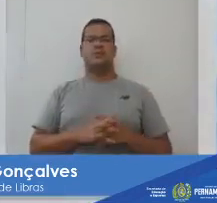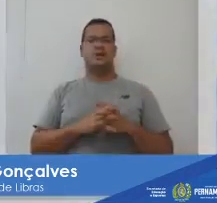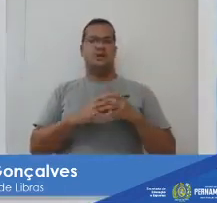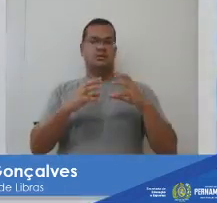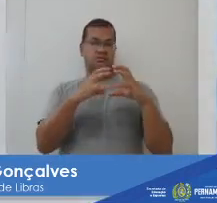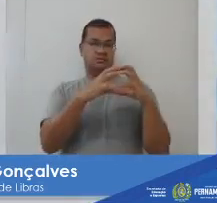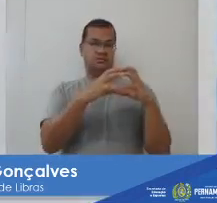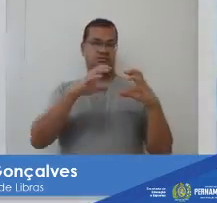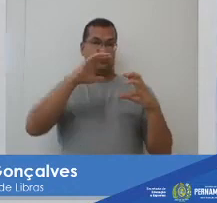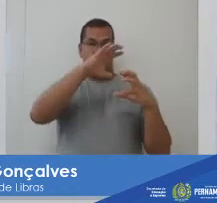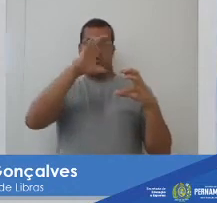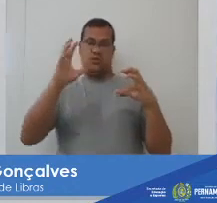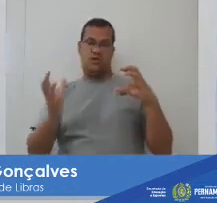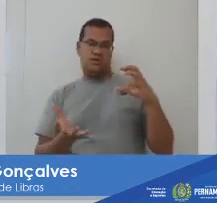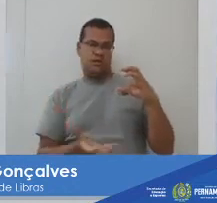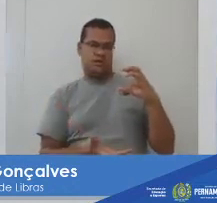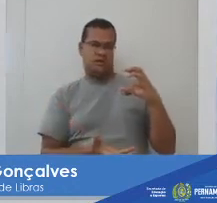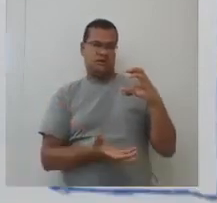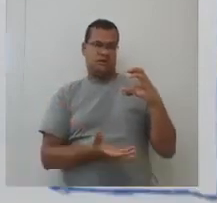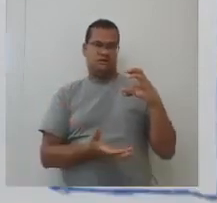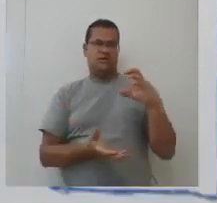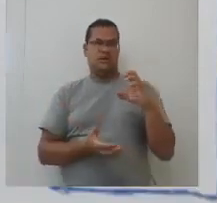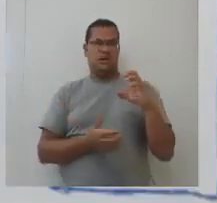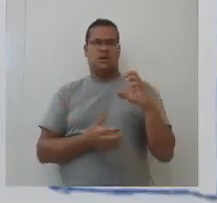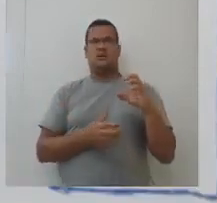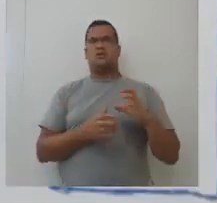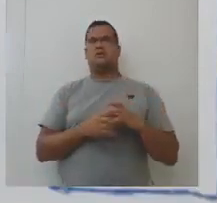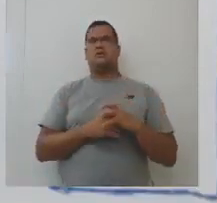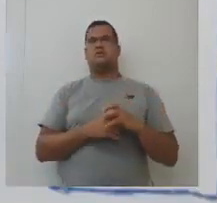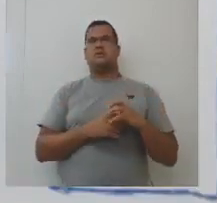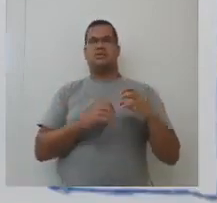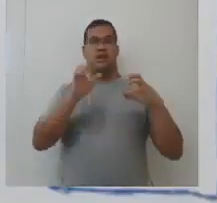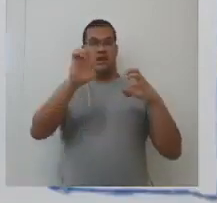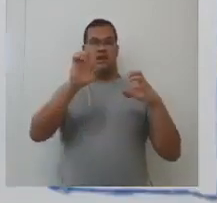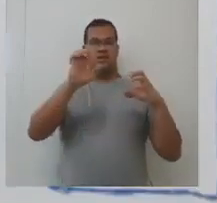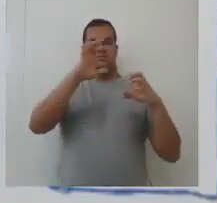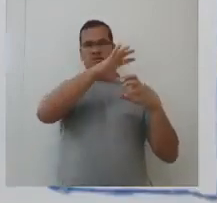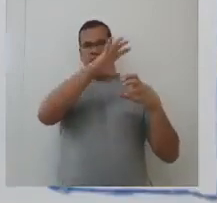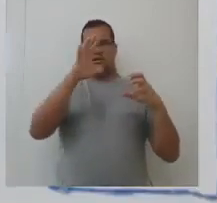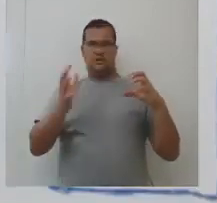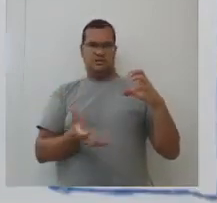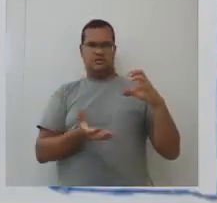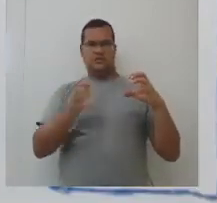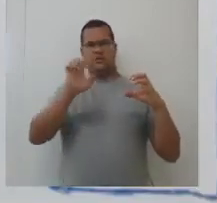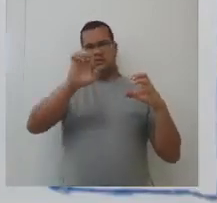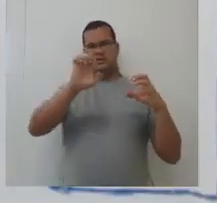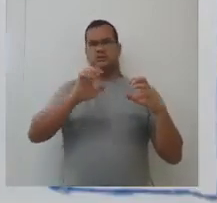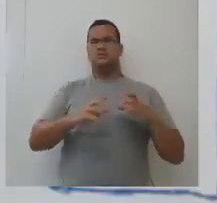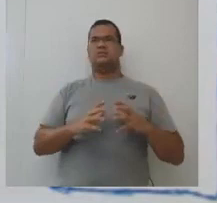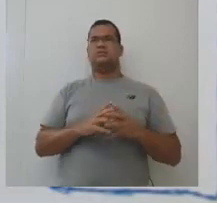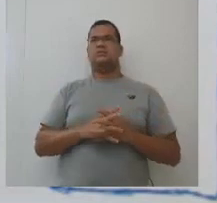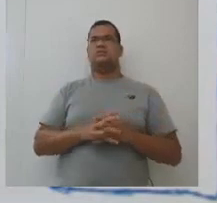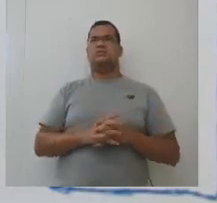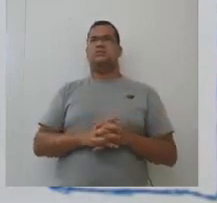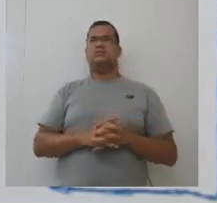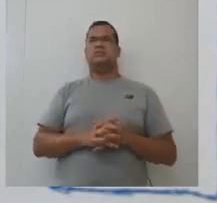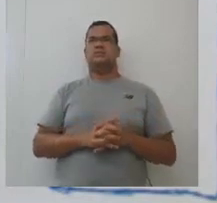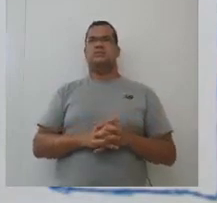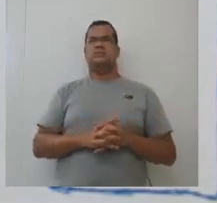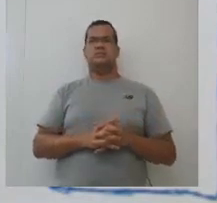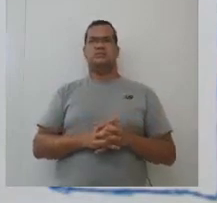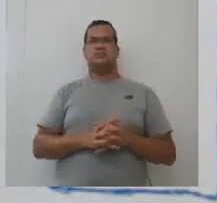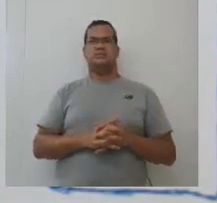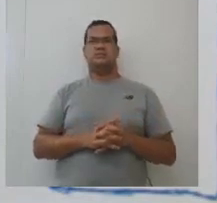é E. Gente, aqui é um vetor, vetor campo elétrico. Na realidade, é a razão do vetor